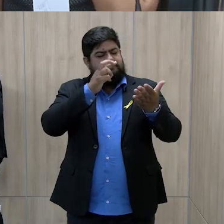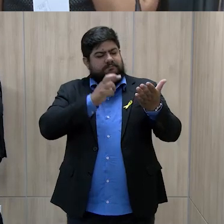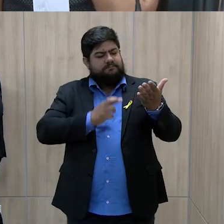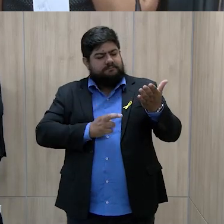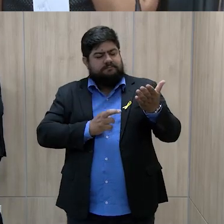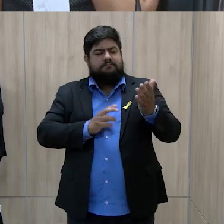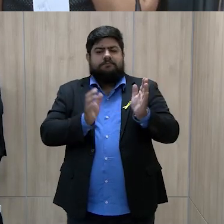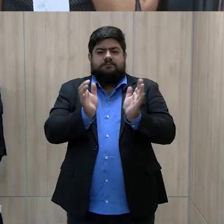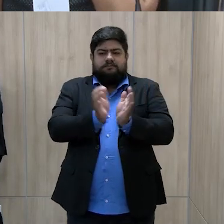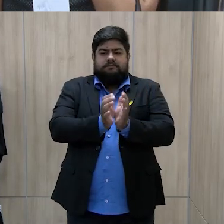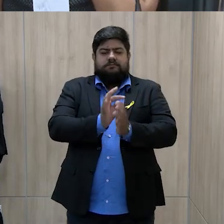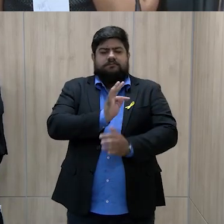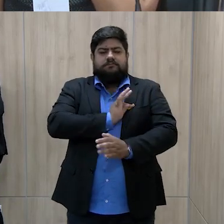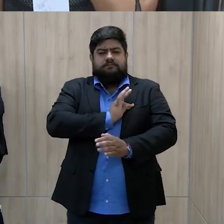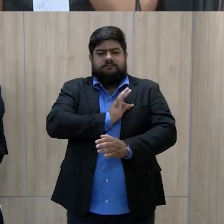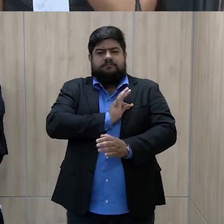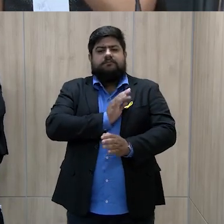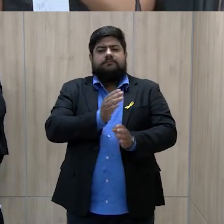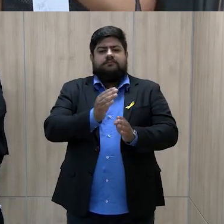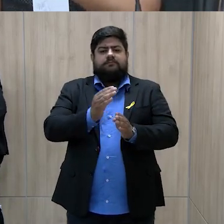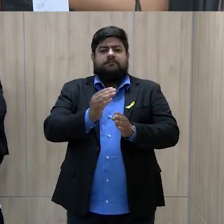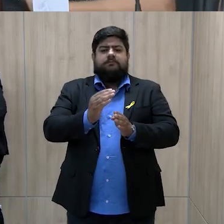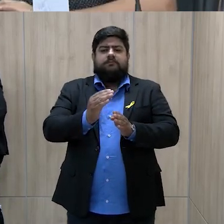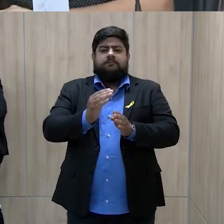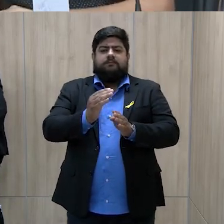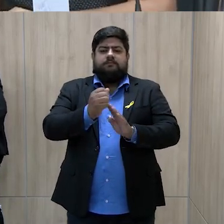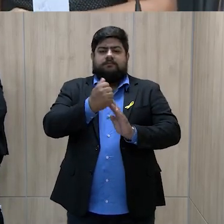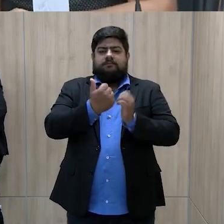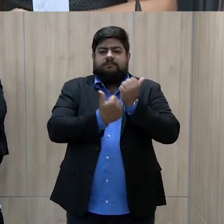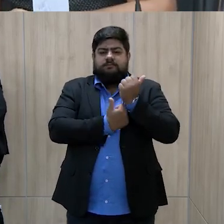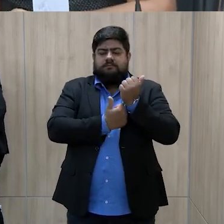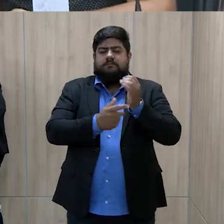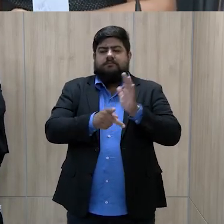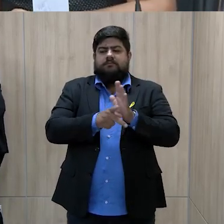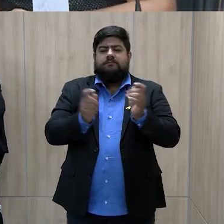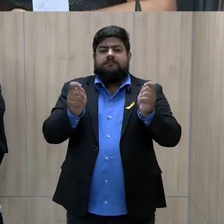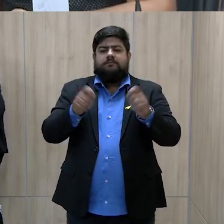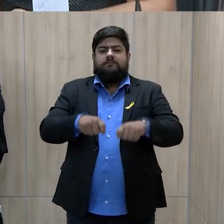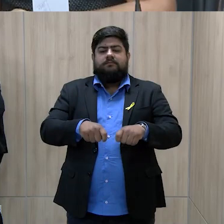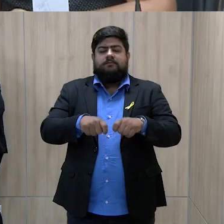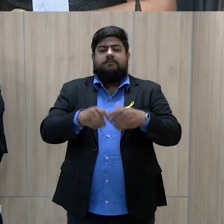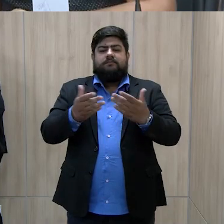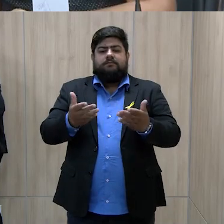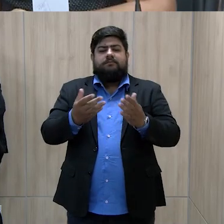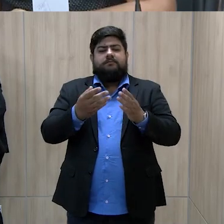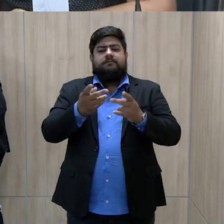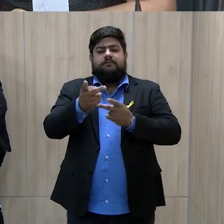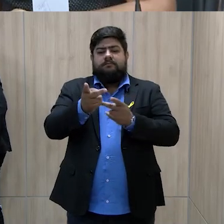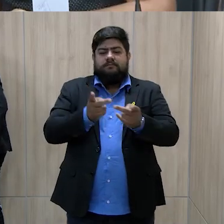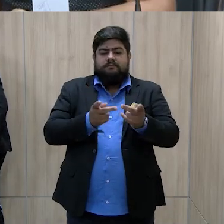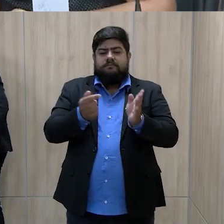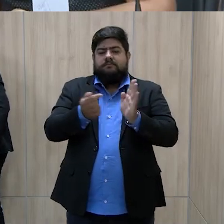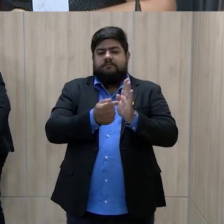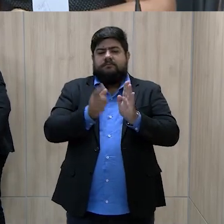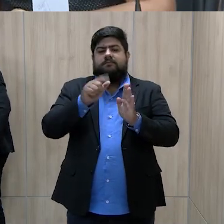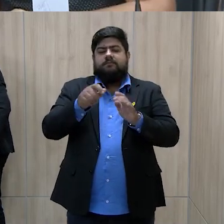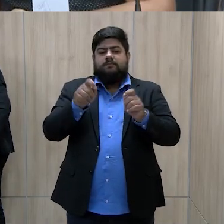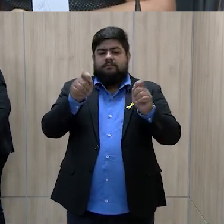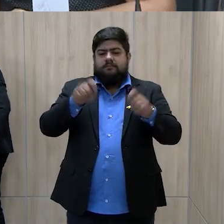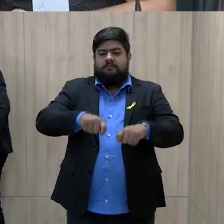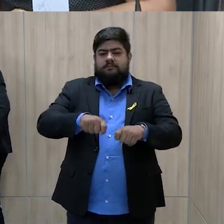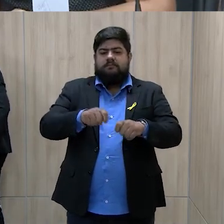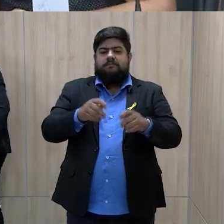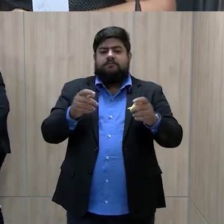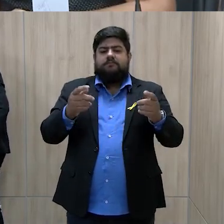com análise do nosso corpo técnico né referente a competência a matéria é uma matéria